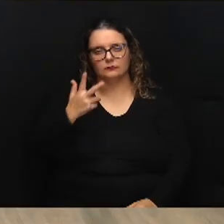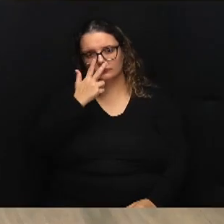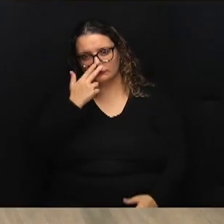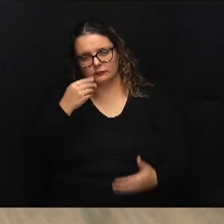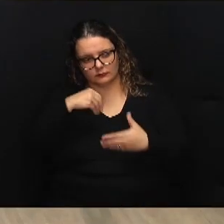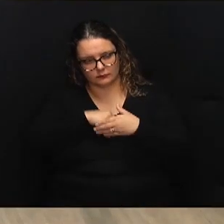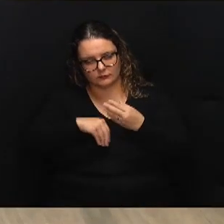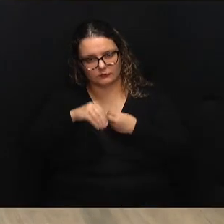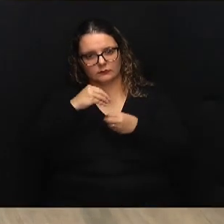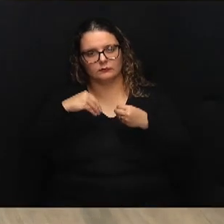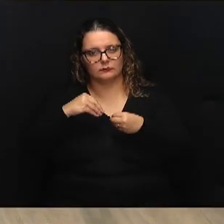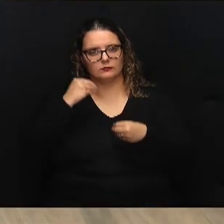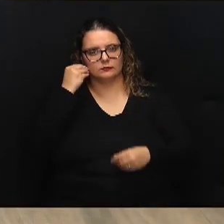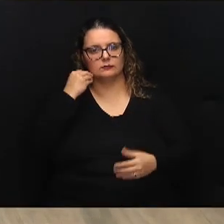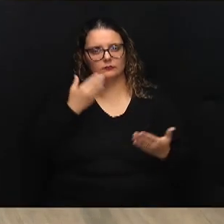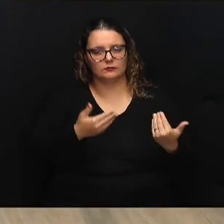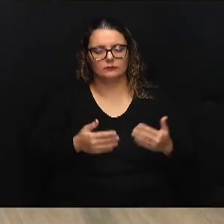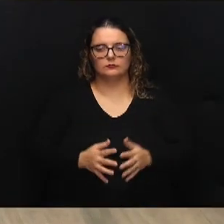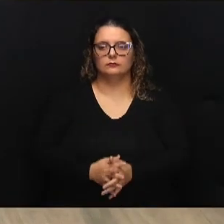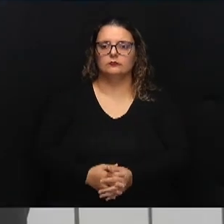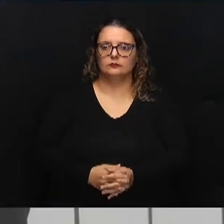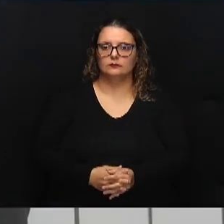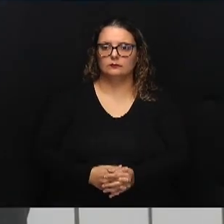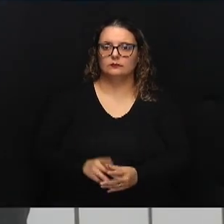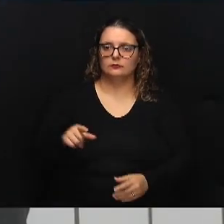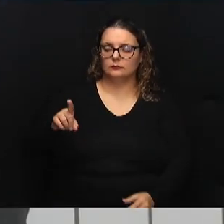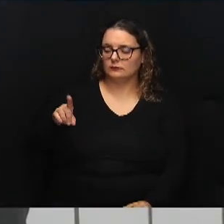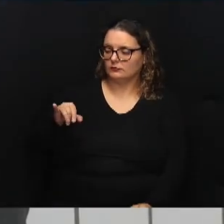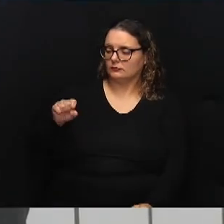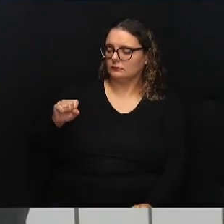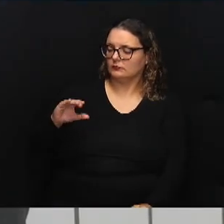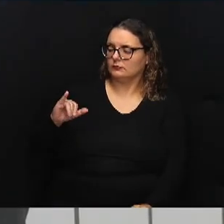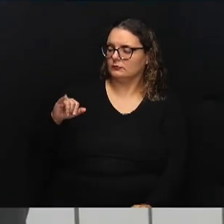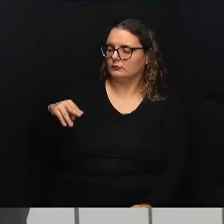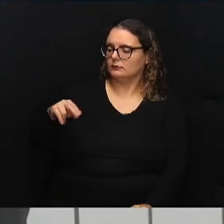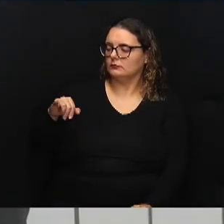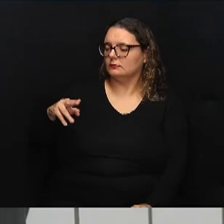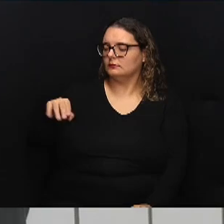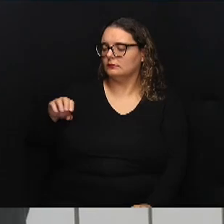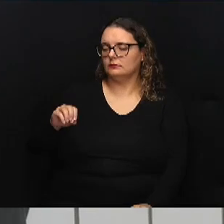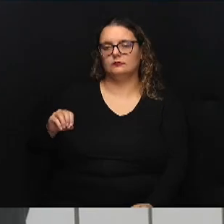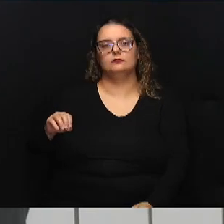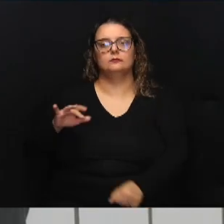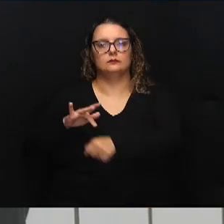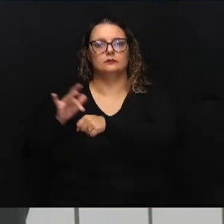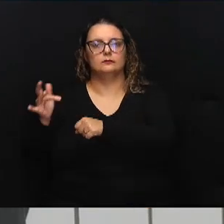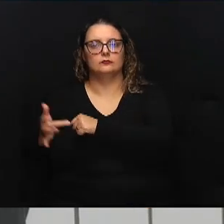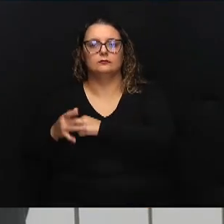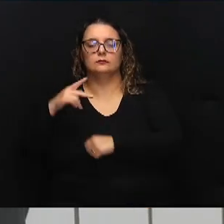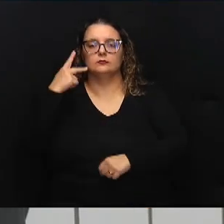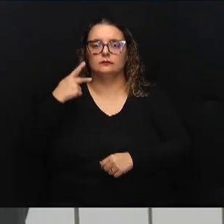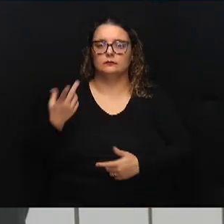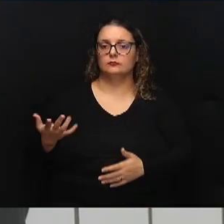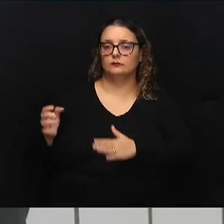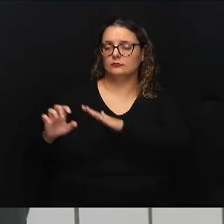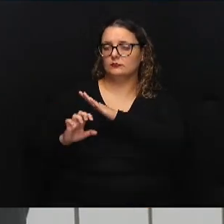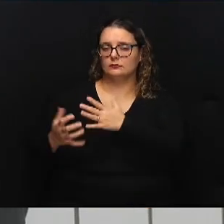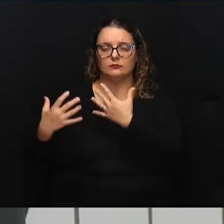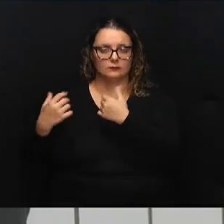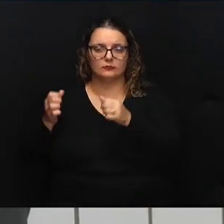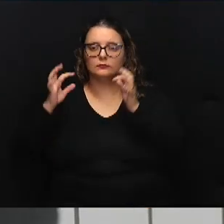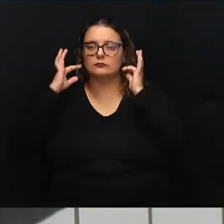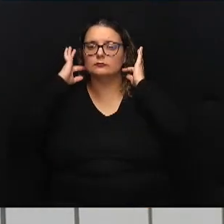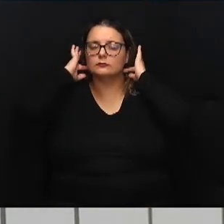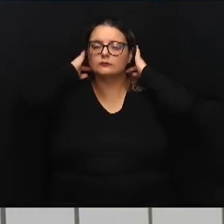vem na bagagem do jovem. Com a disseminação de redes sociais, as políticas que as empresas adotam,